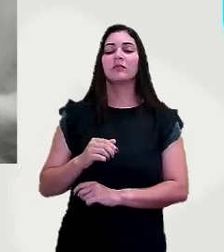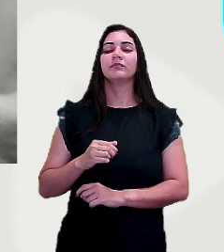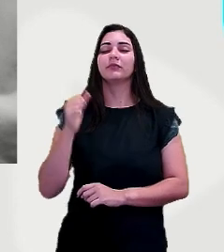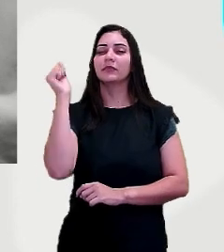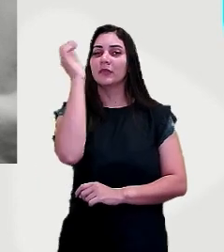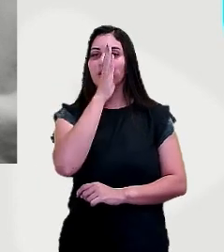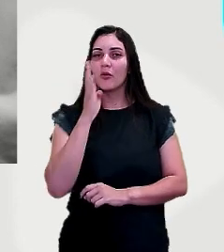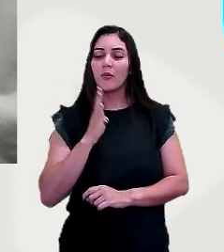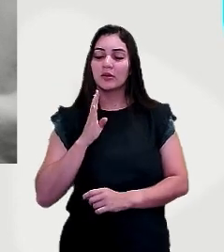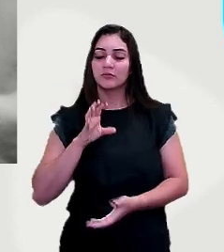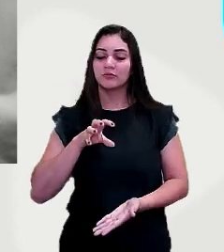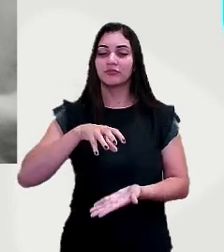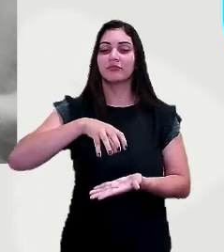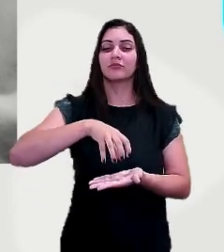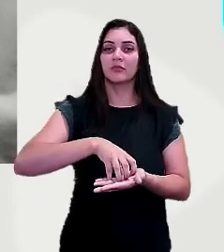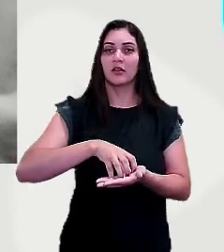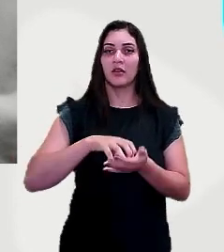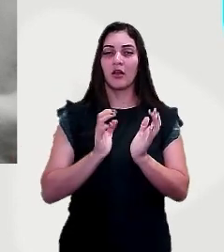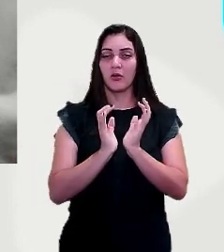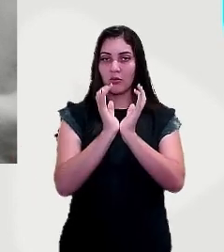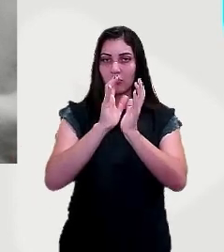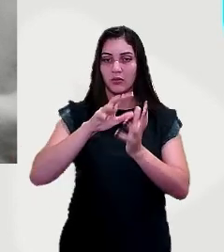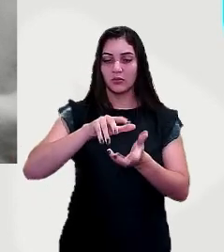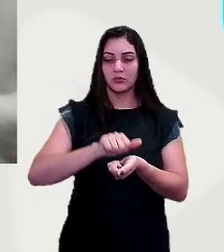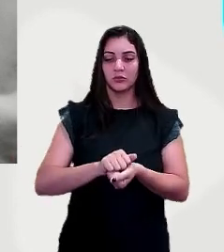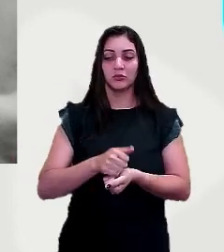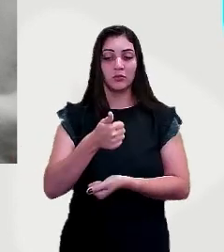em 1950.